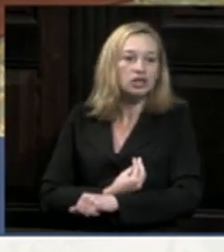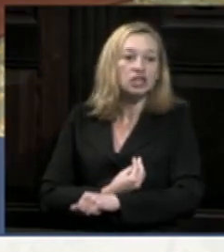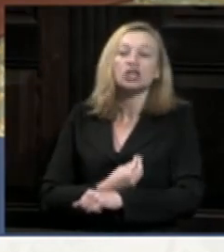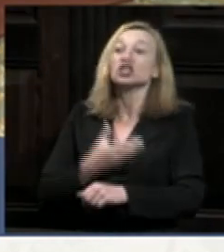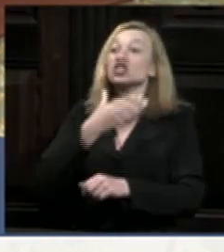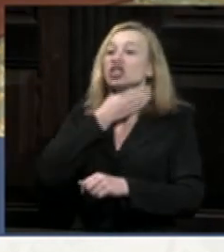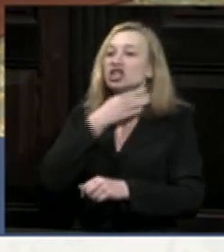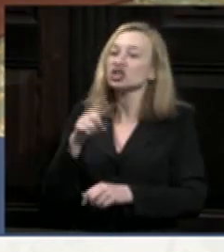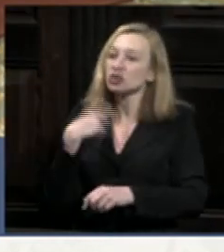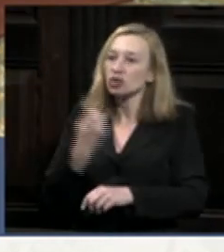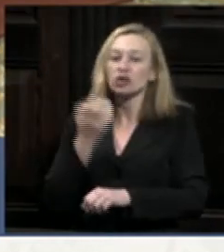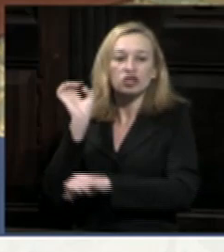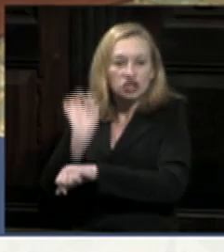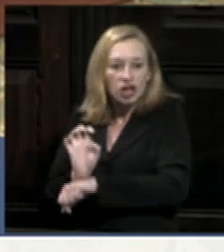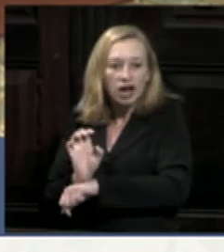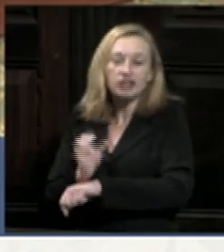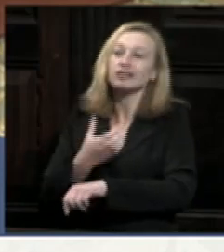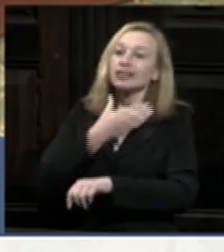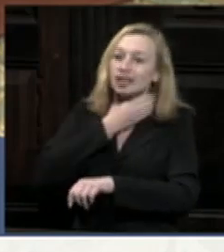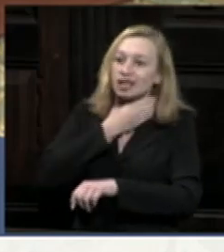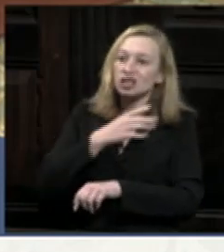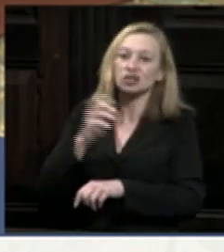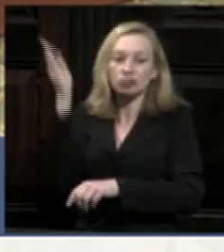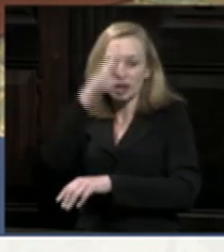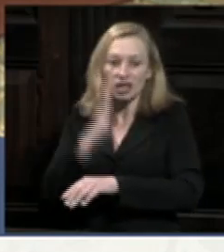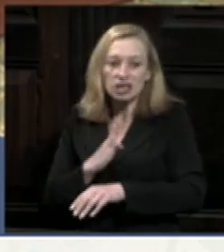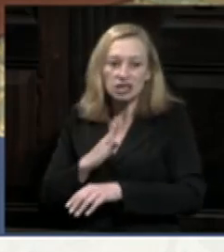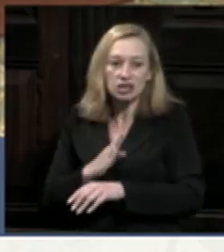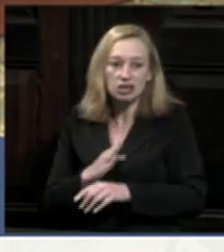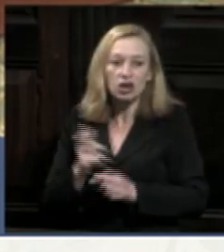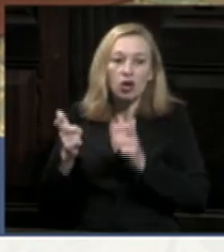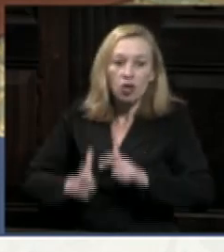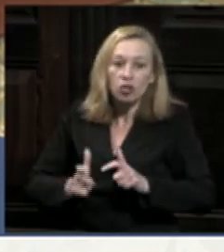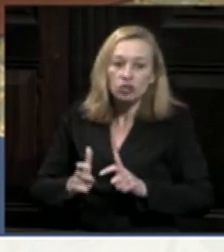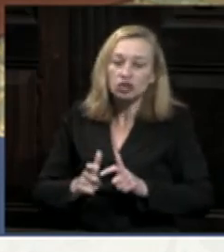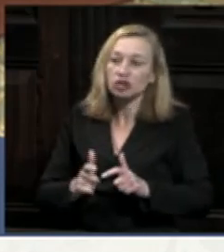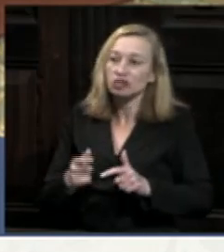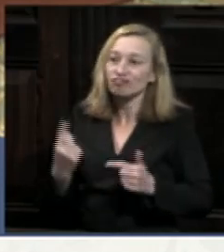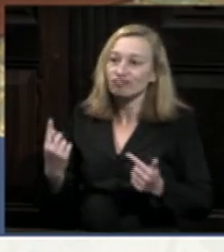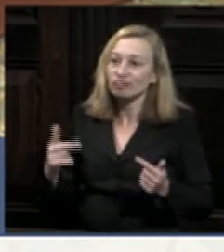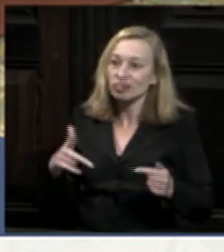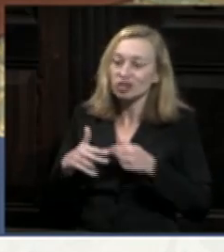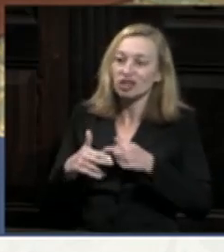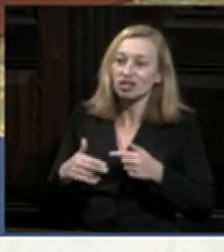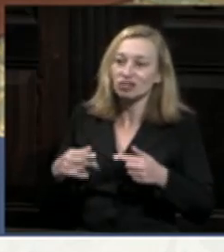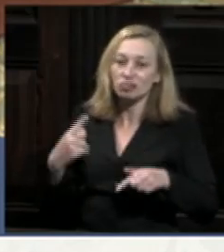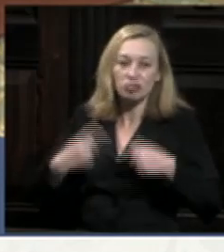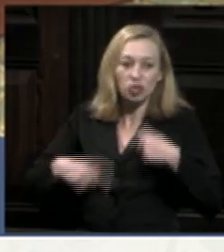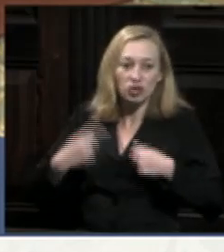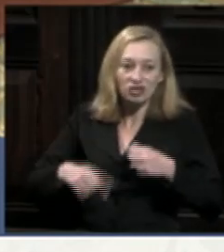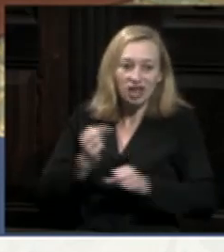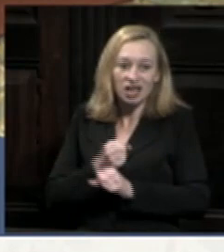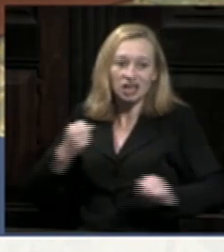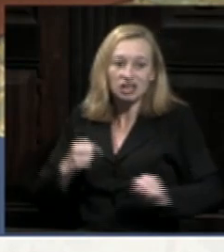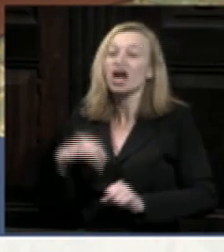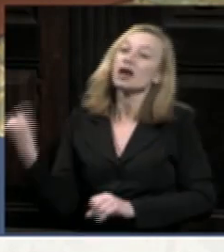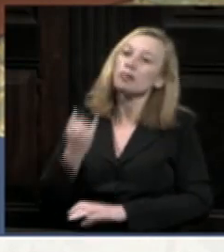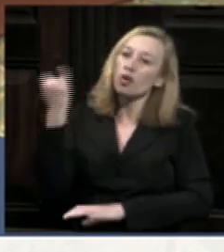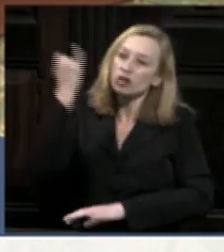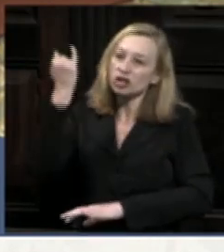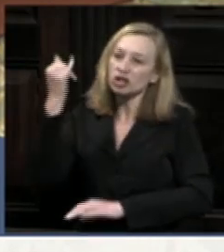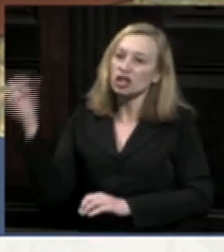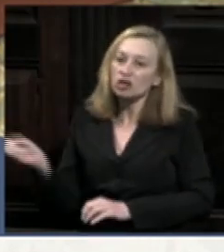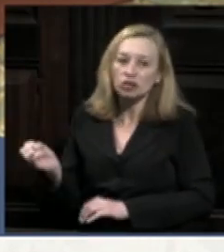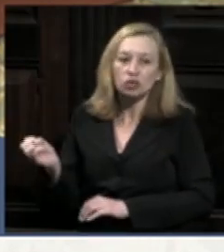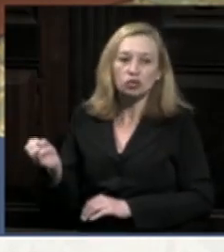crise no nosso estado de crise no brasil onde o descrédito com a política é tão grande é importante que os estudantes é importante que as novas gerações